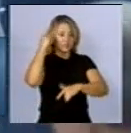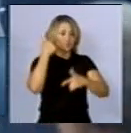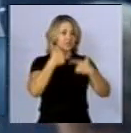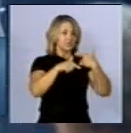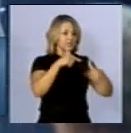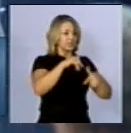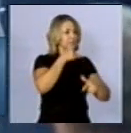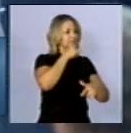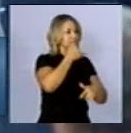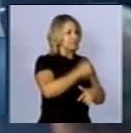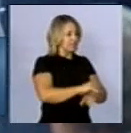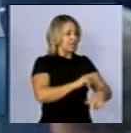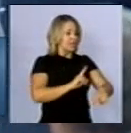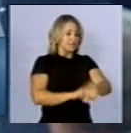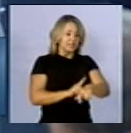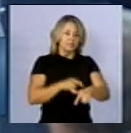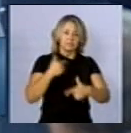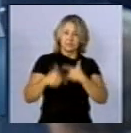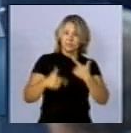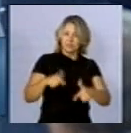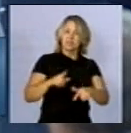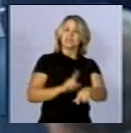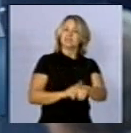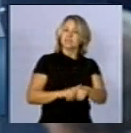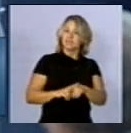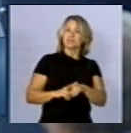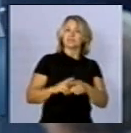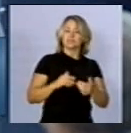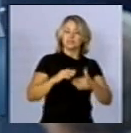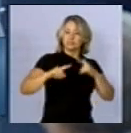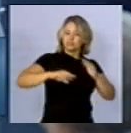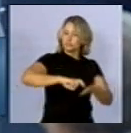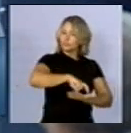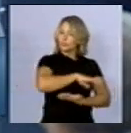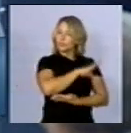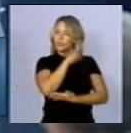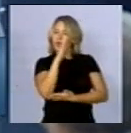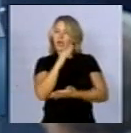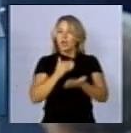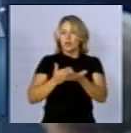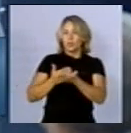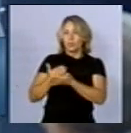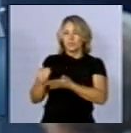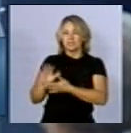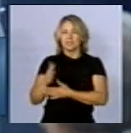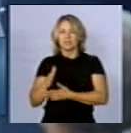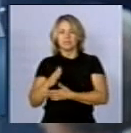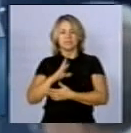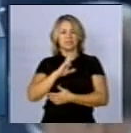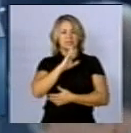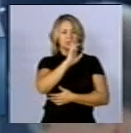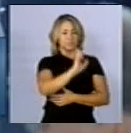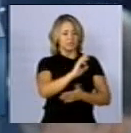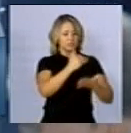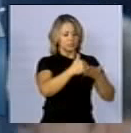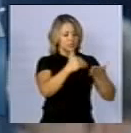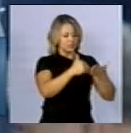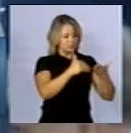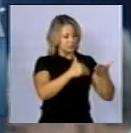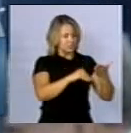idades tempo de serviço e tempo de atividade os trabalhadores iniciaram realmente responder um questionário